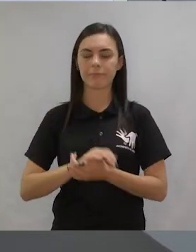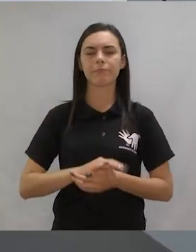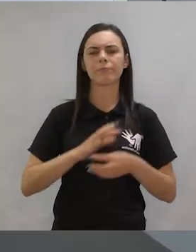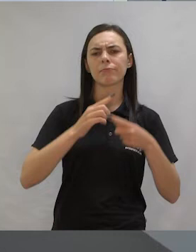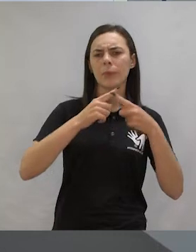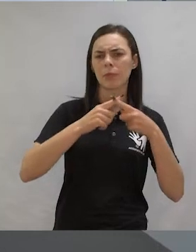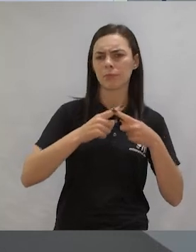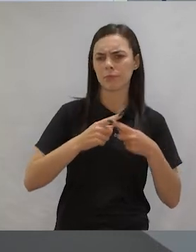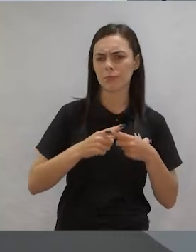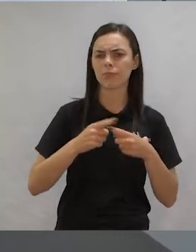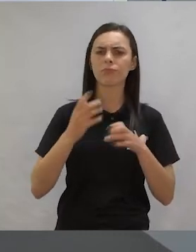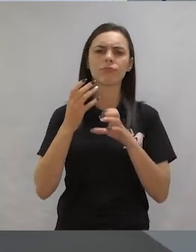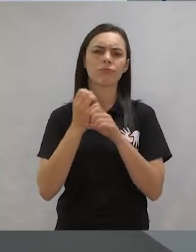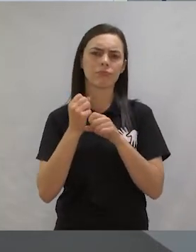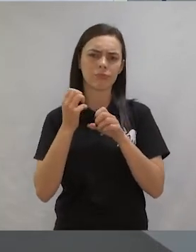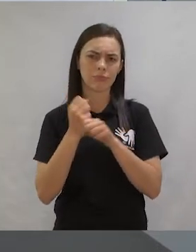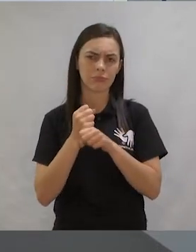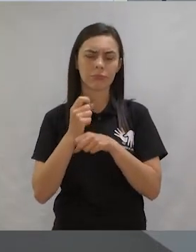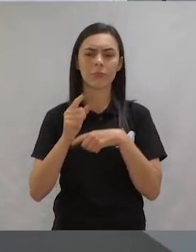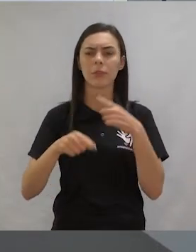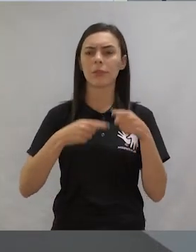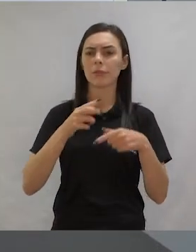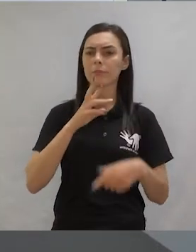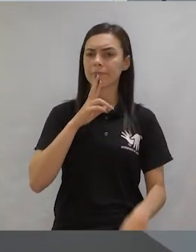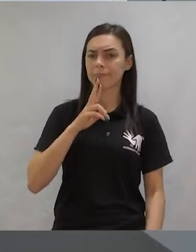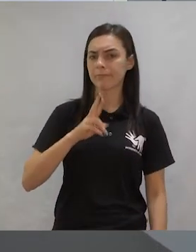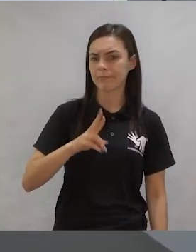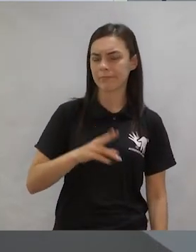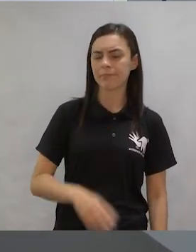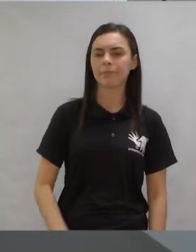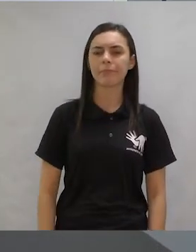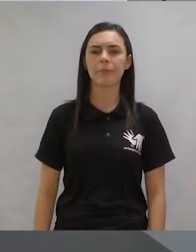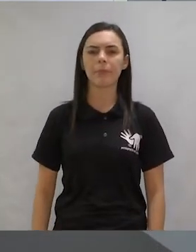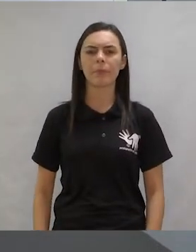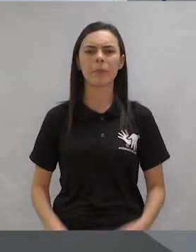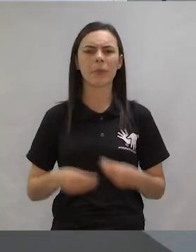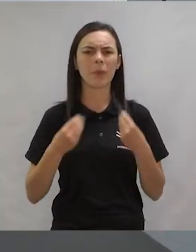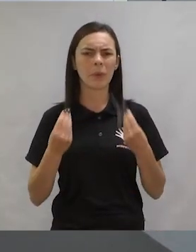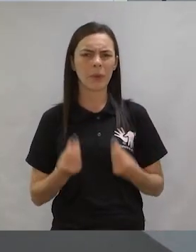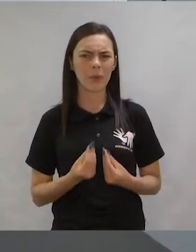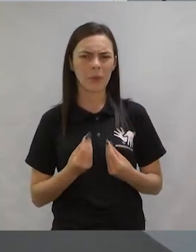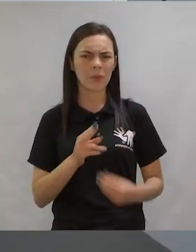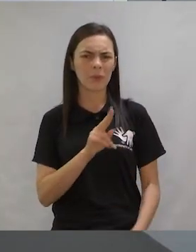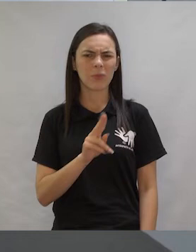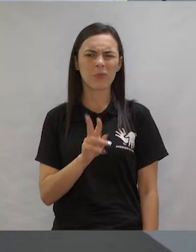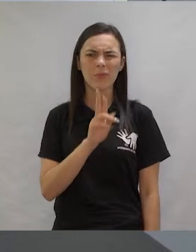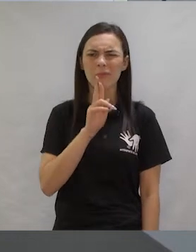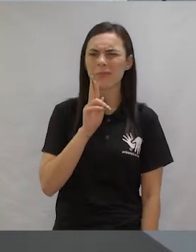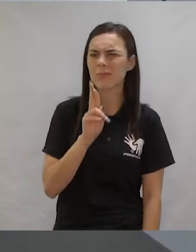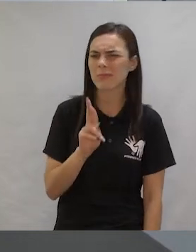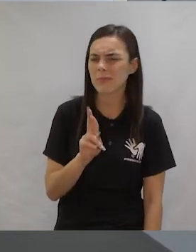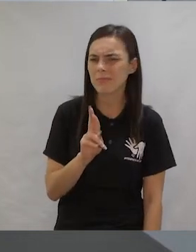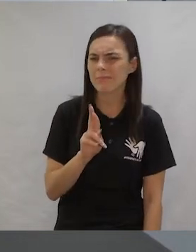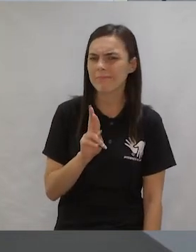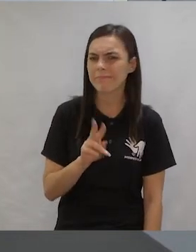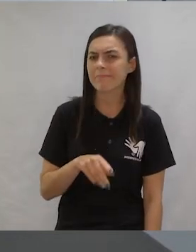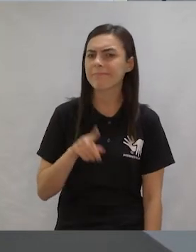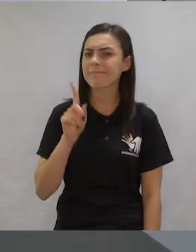Fui multiplicando, fiz a soma e cheguei no resultado final. Como que eu chamo mesmo o resultado?